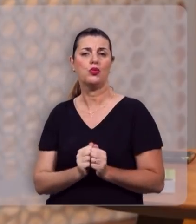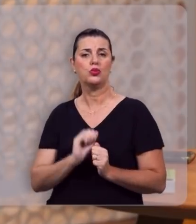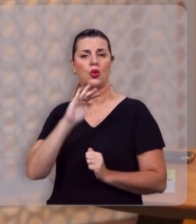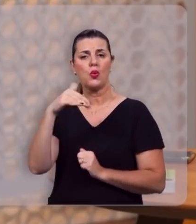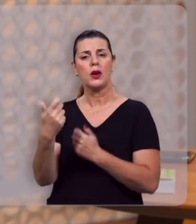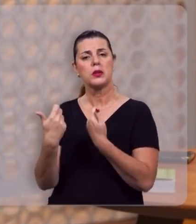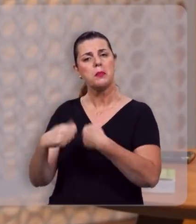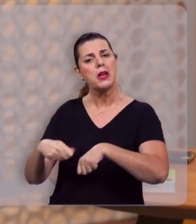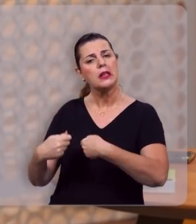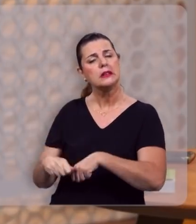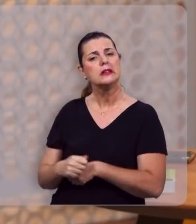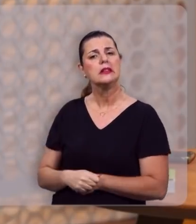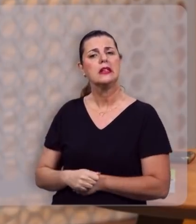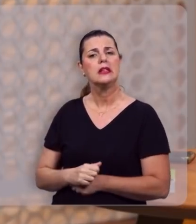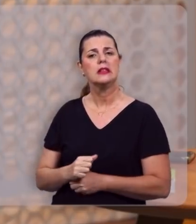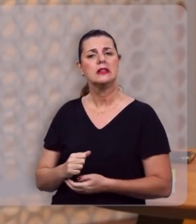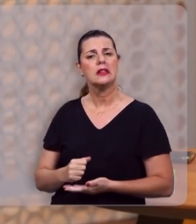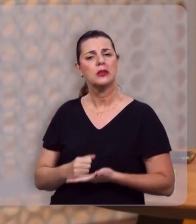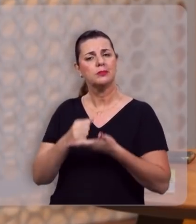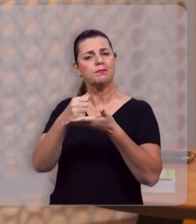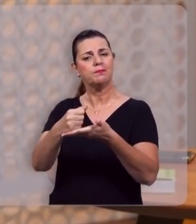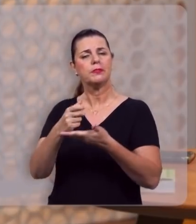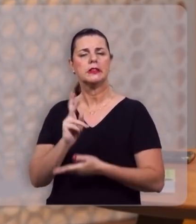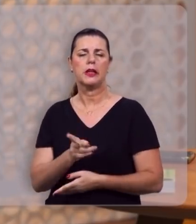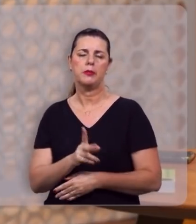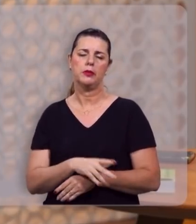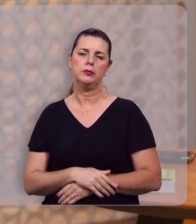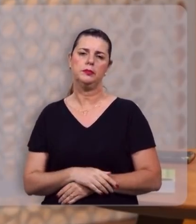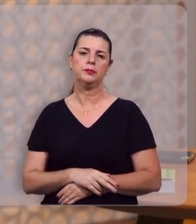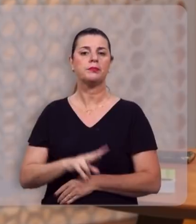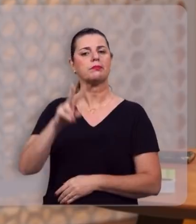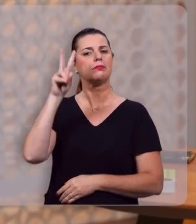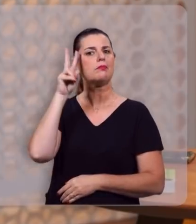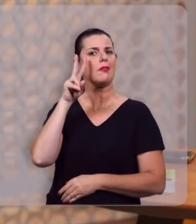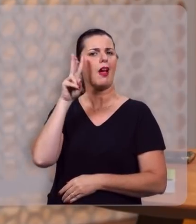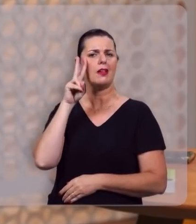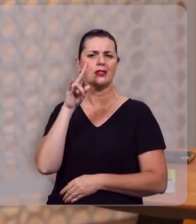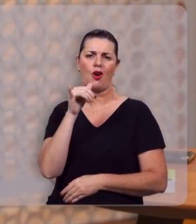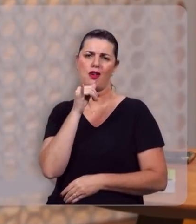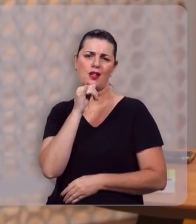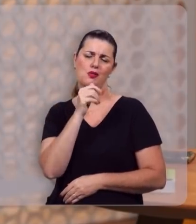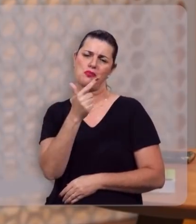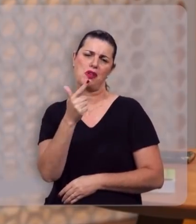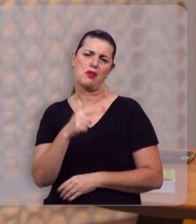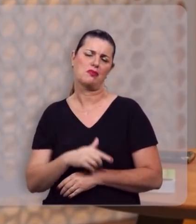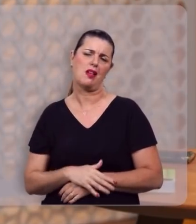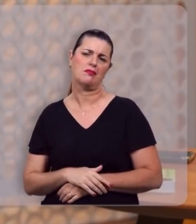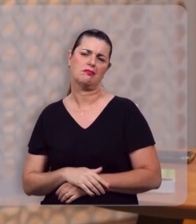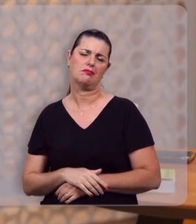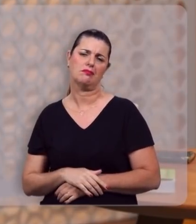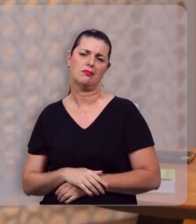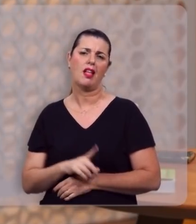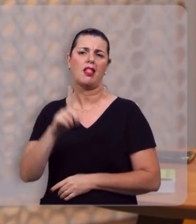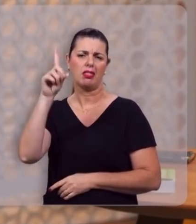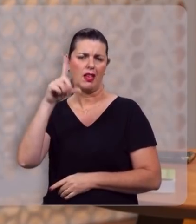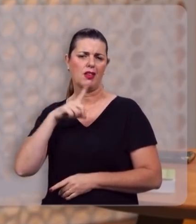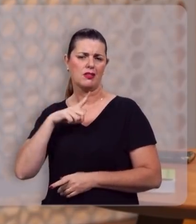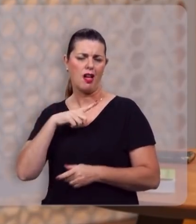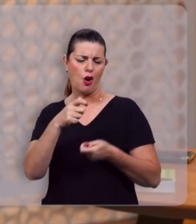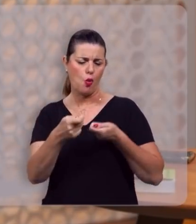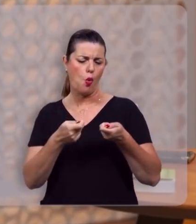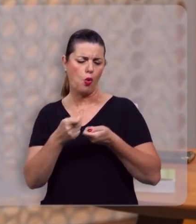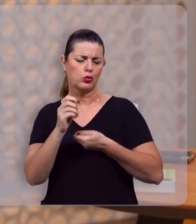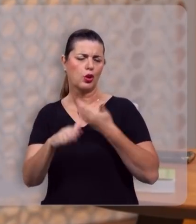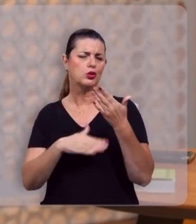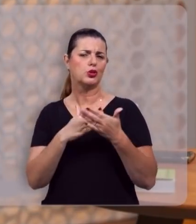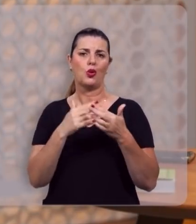mão, se necessário for, nos carrega até mesmo em seus braços. A história não está à deriva. Deus